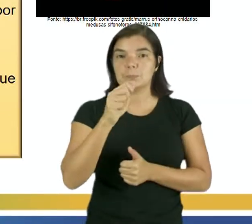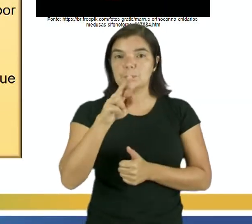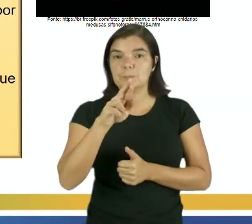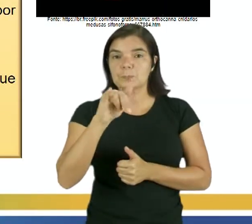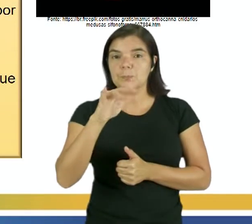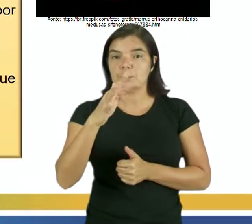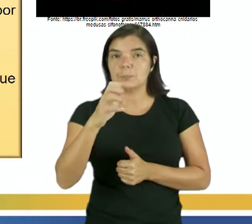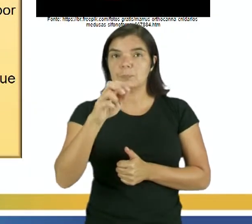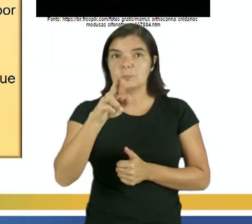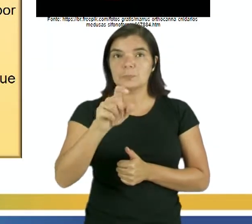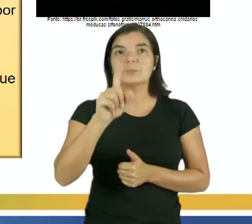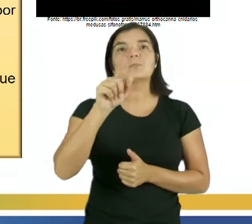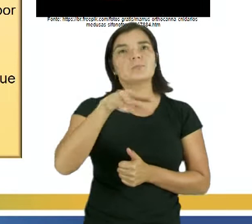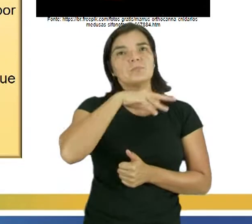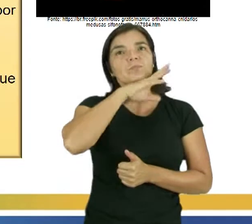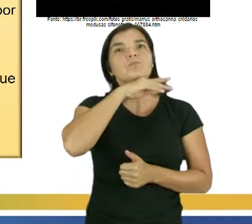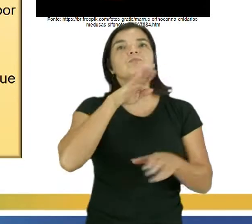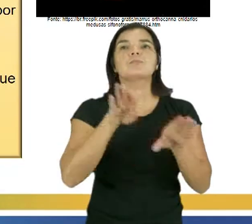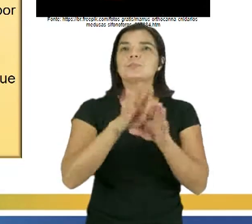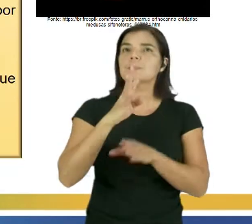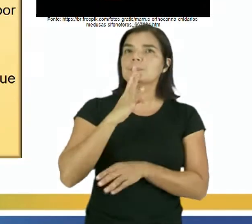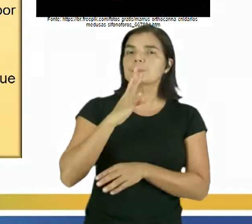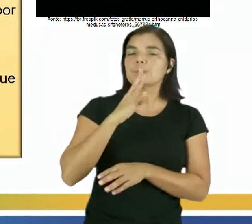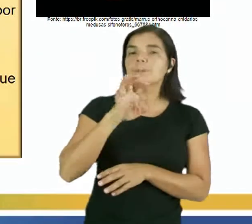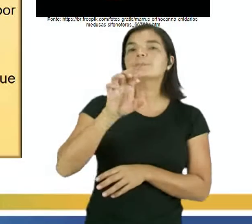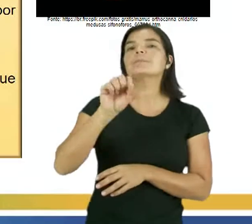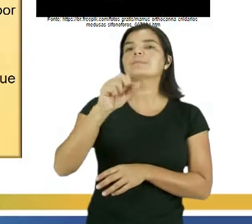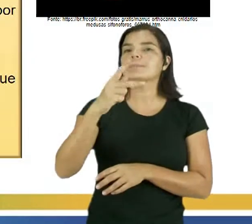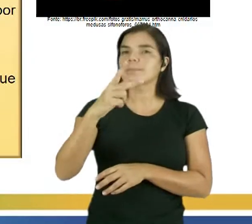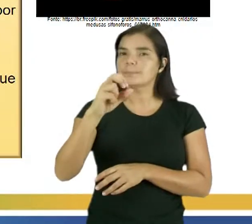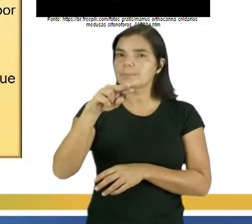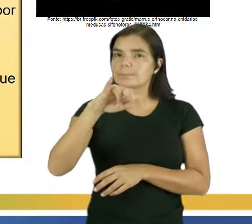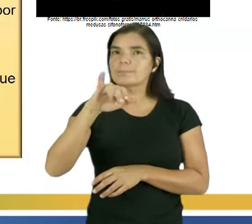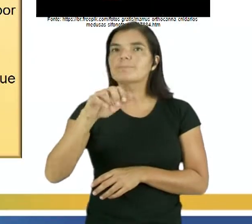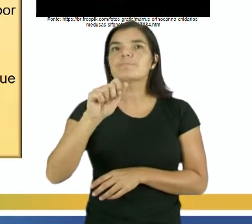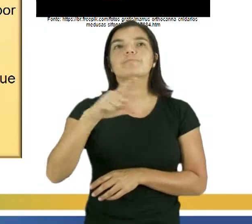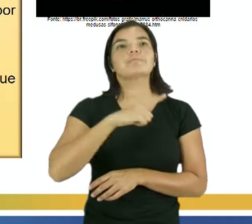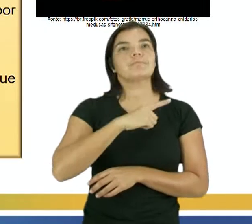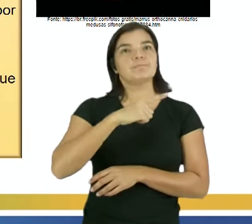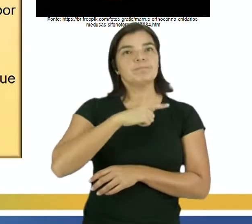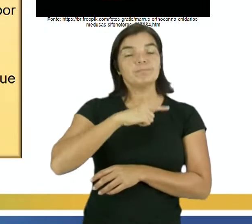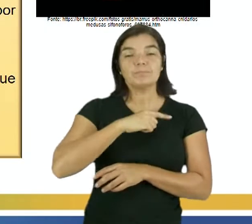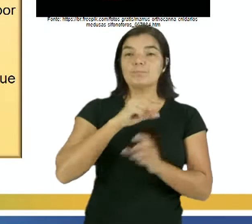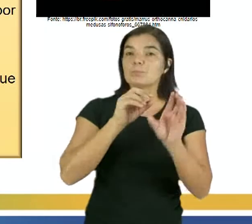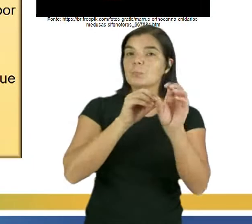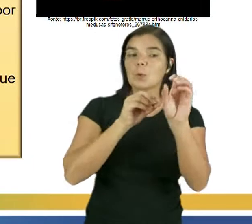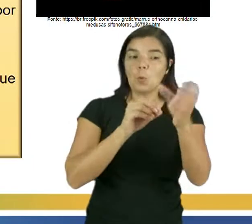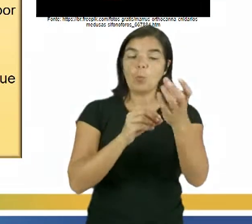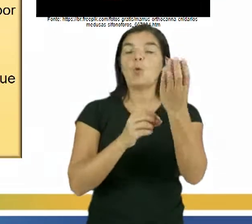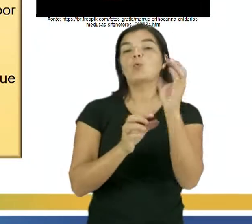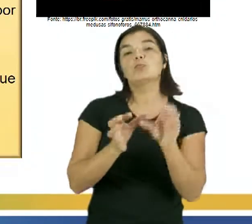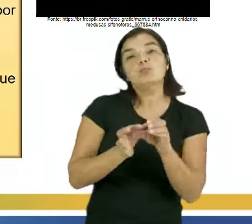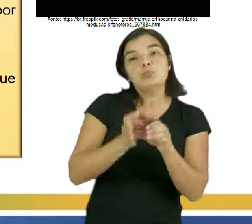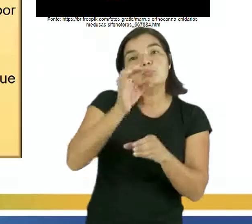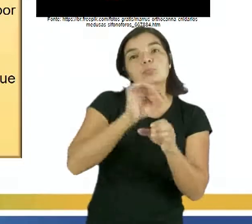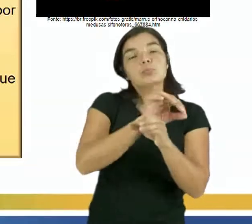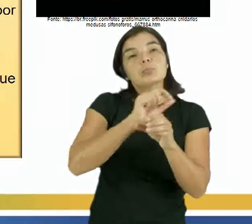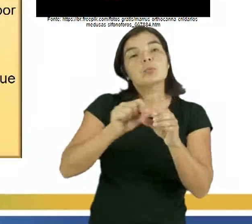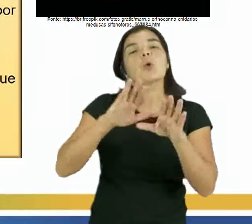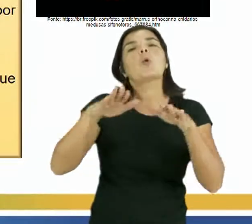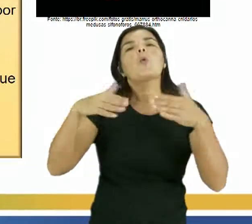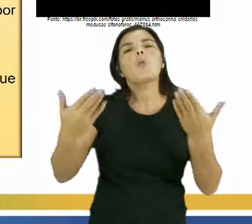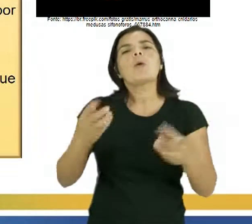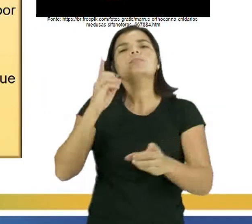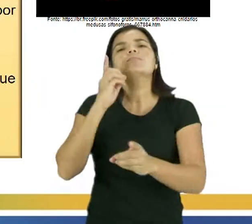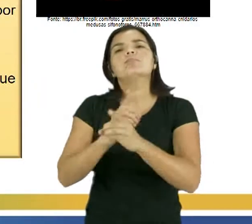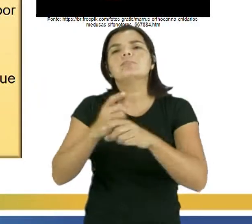seguinte: os poríferos são animais também conhecidos como esponjas, por possuírem poros por todo o corpo. Mas em qual ambiente podemos